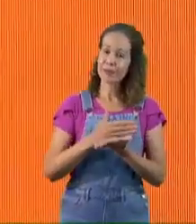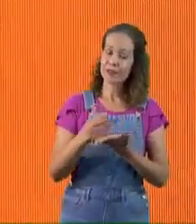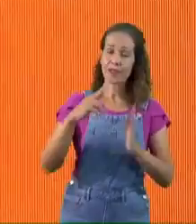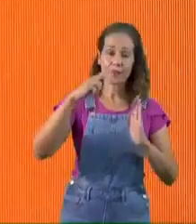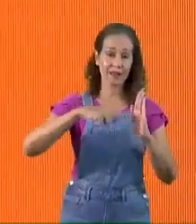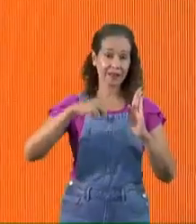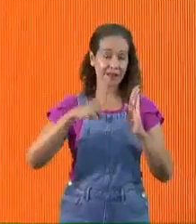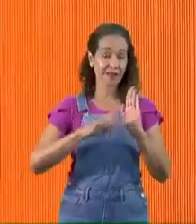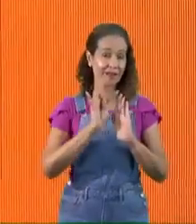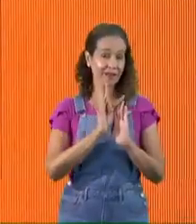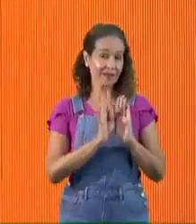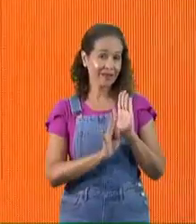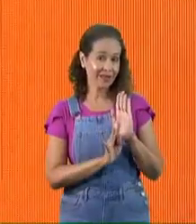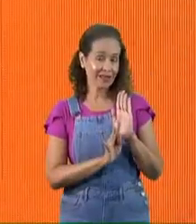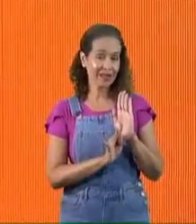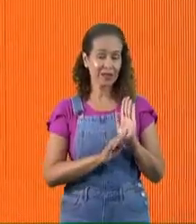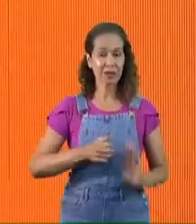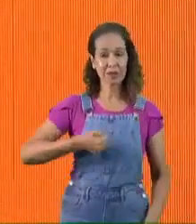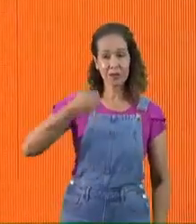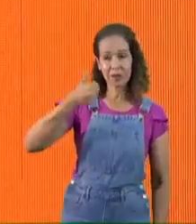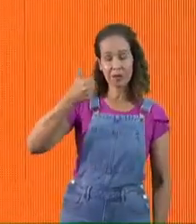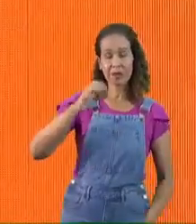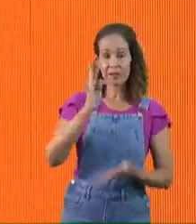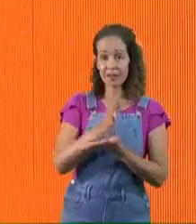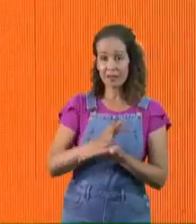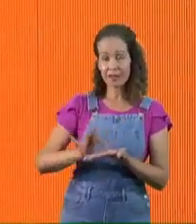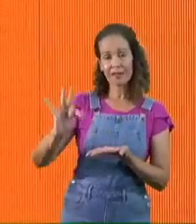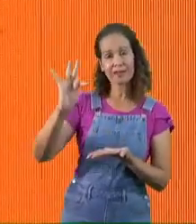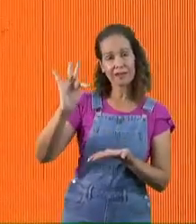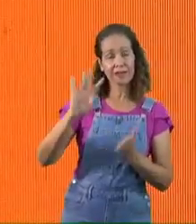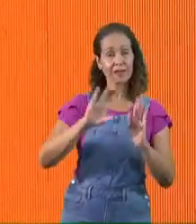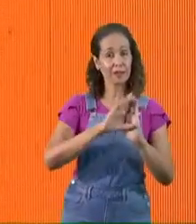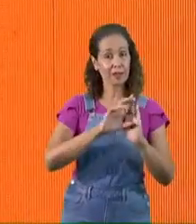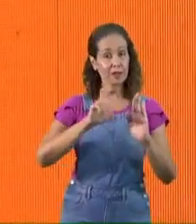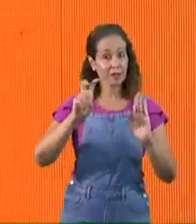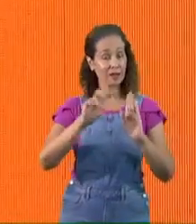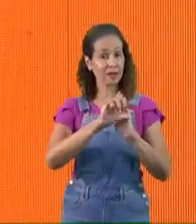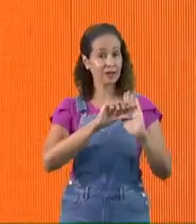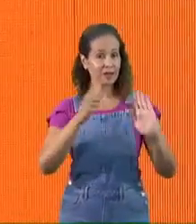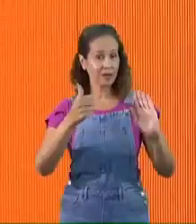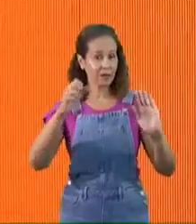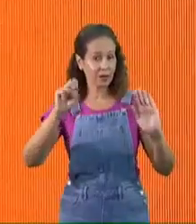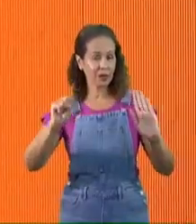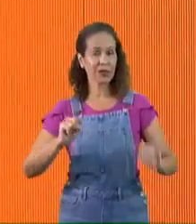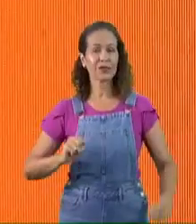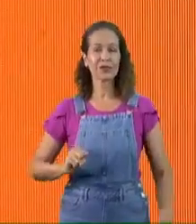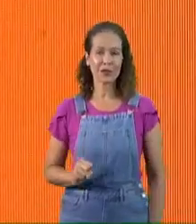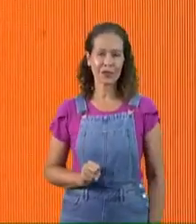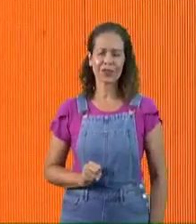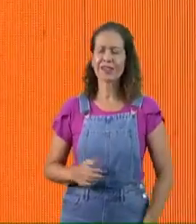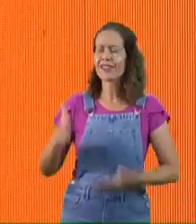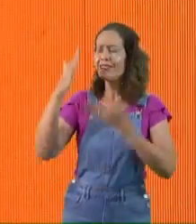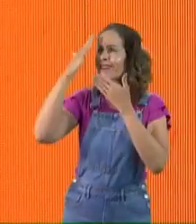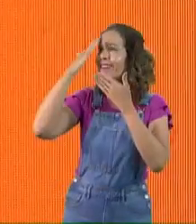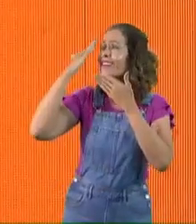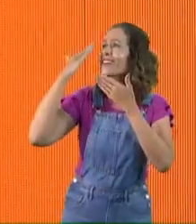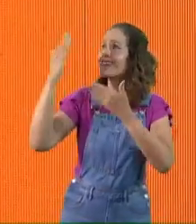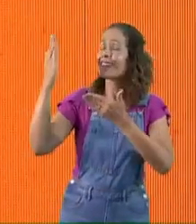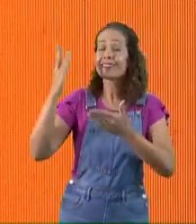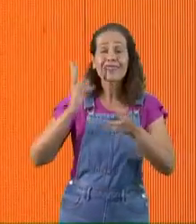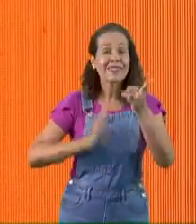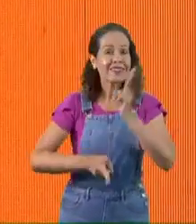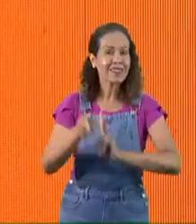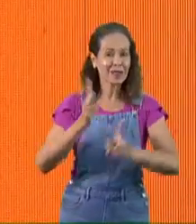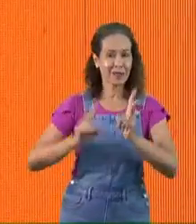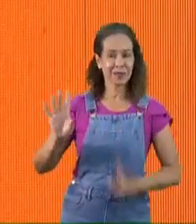com vocês um texto que está lá em 1 Tessalonicenses 5,18. Deem graças em todas as